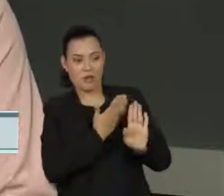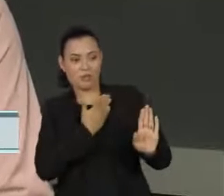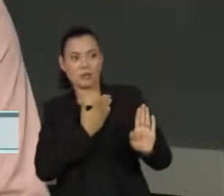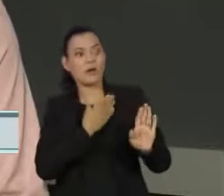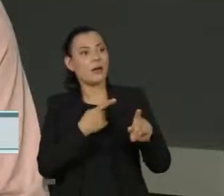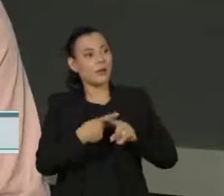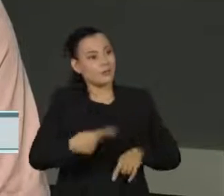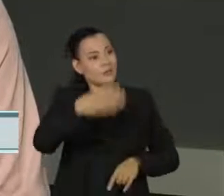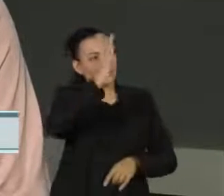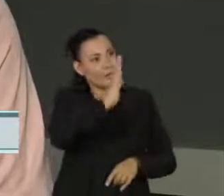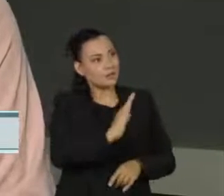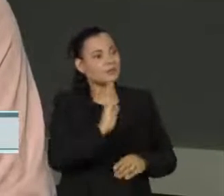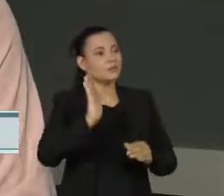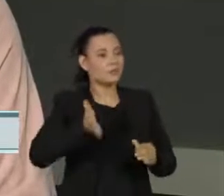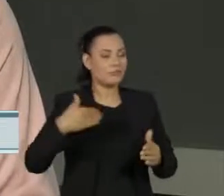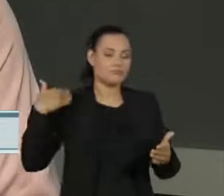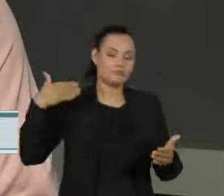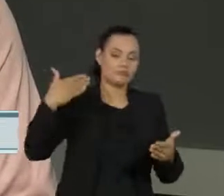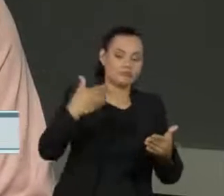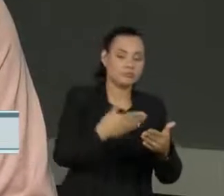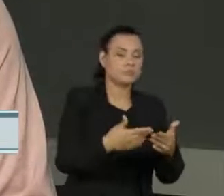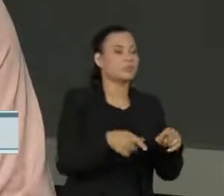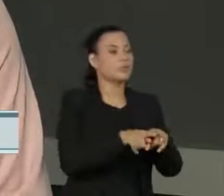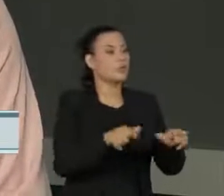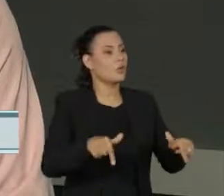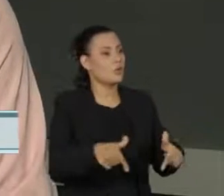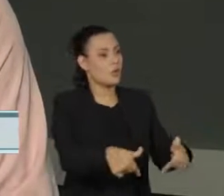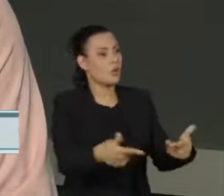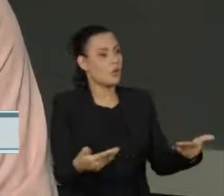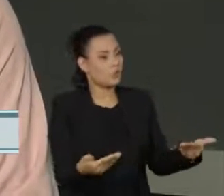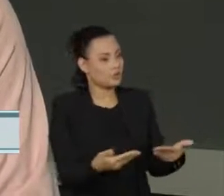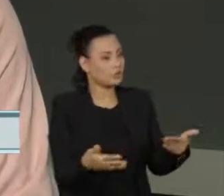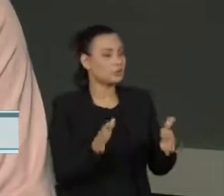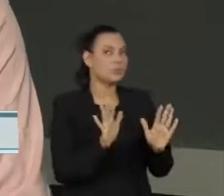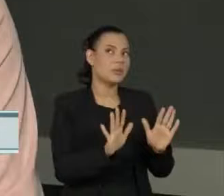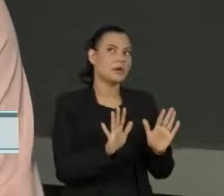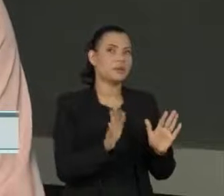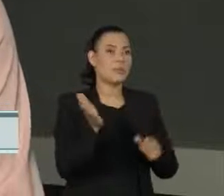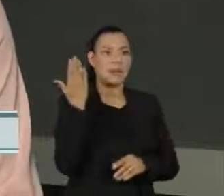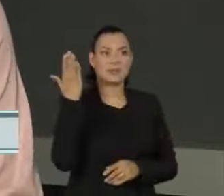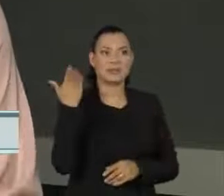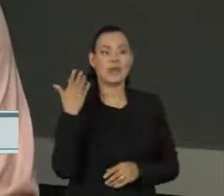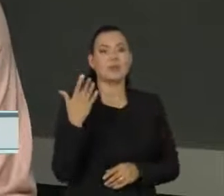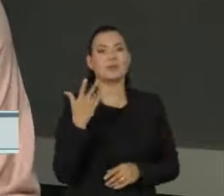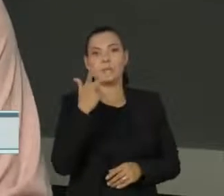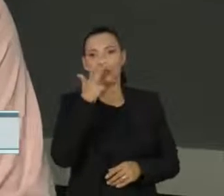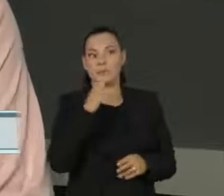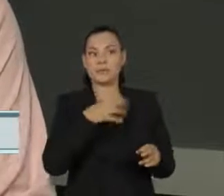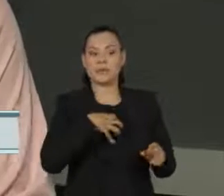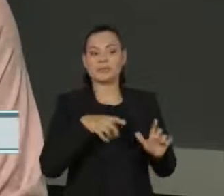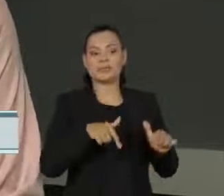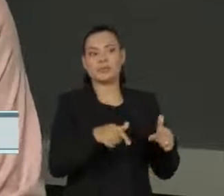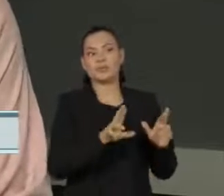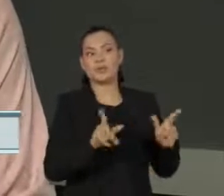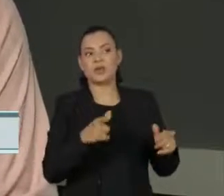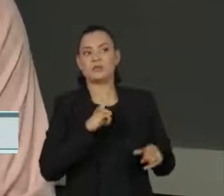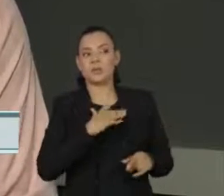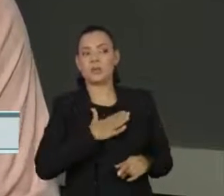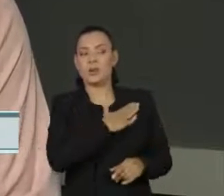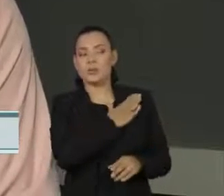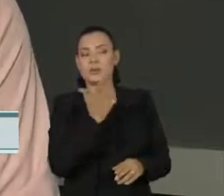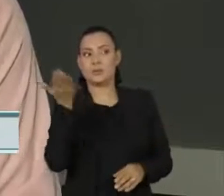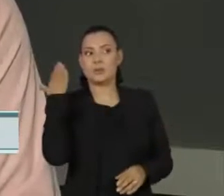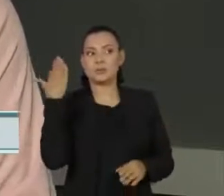estão sendo trabalhadas na atualidade e que eram tratadas de forma diferente, com mais preconceito ainda